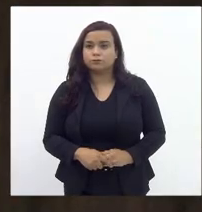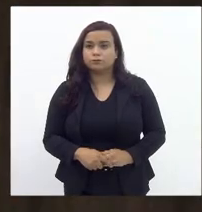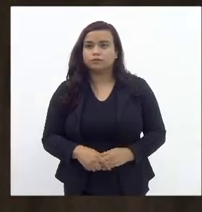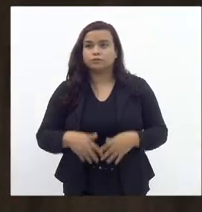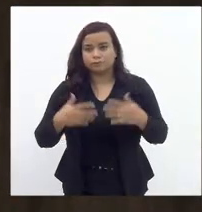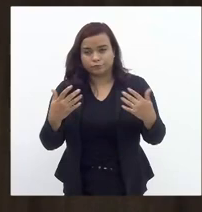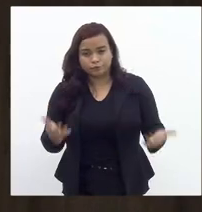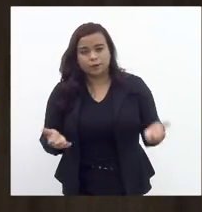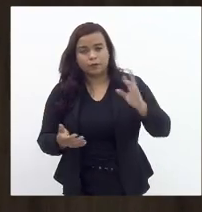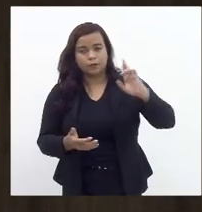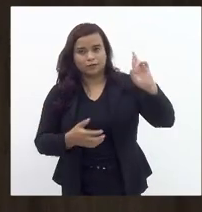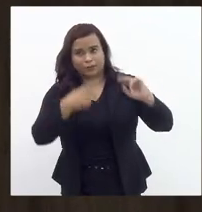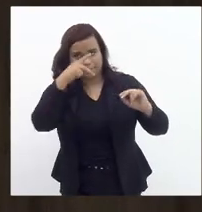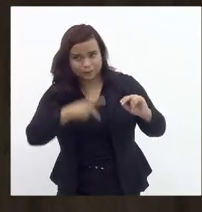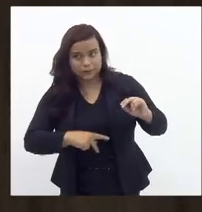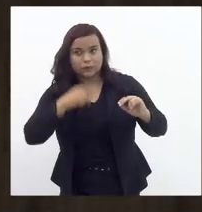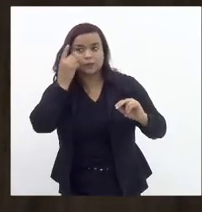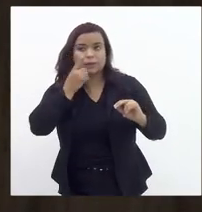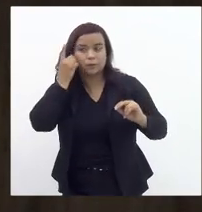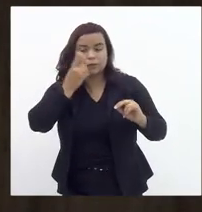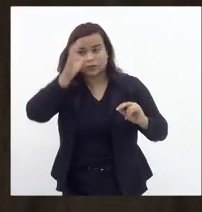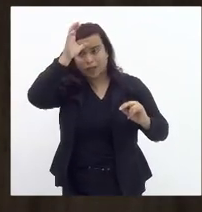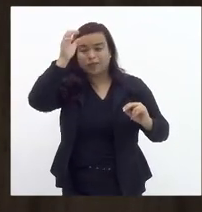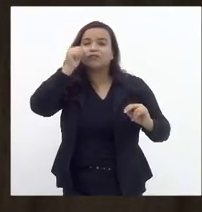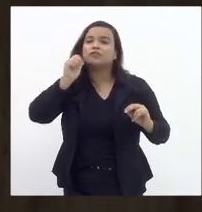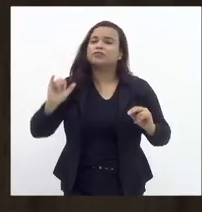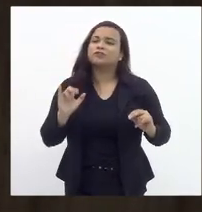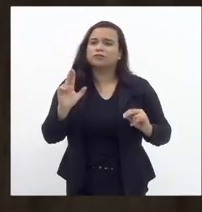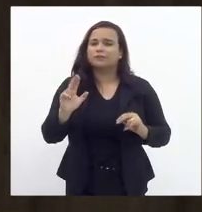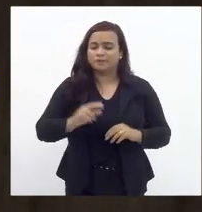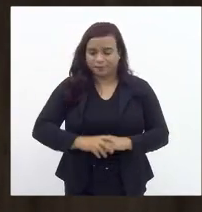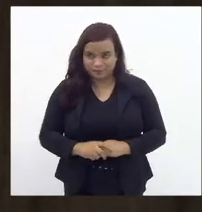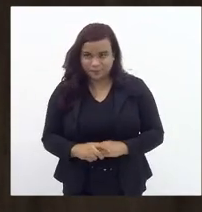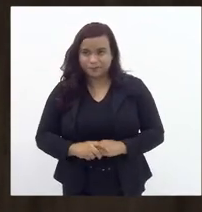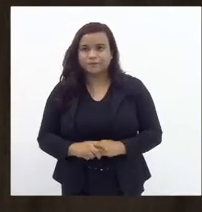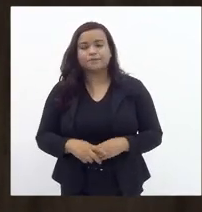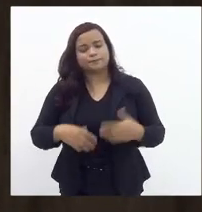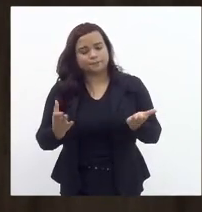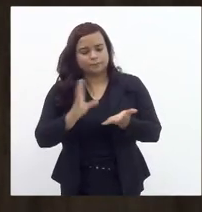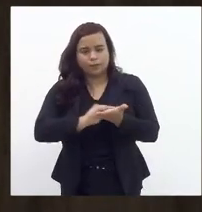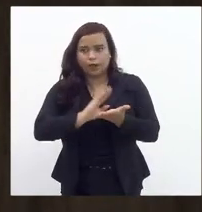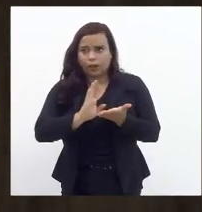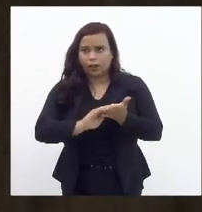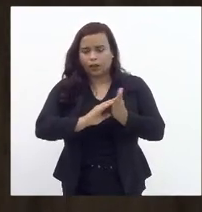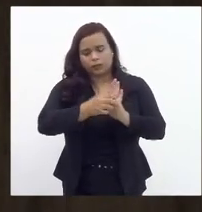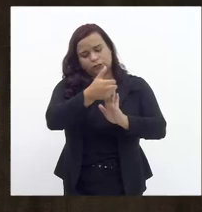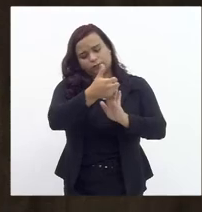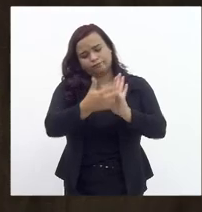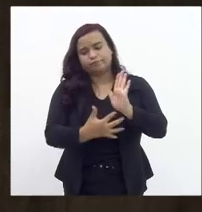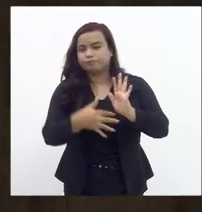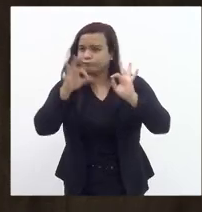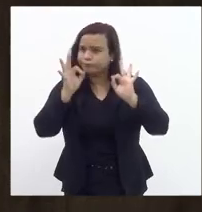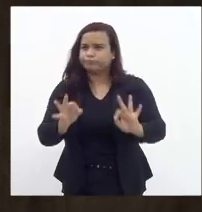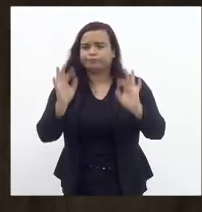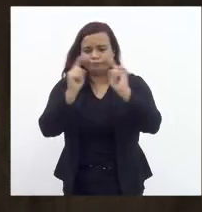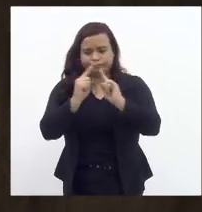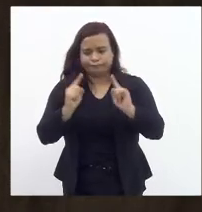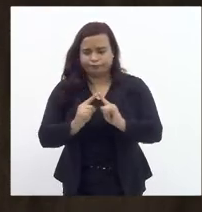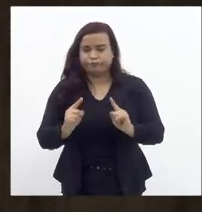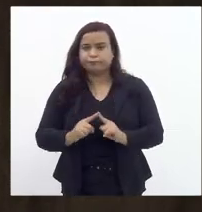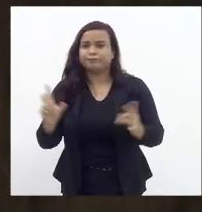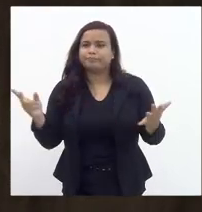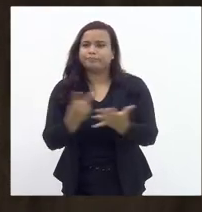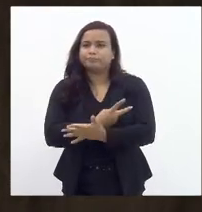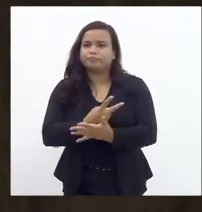Senhora presidente, deputada Tia Ju, a ata reflete com exatidão o ocorrido